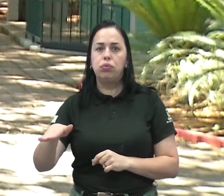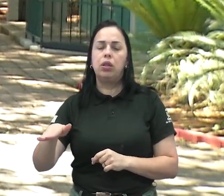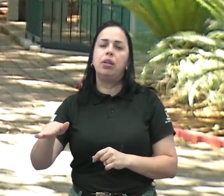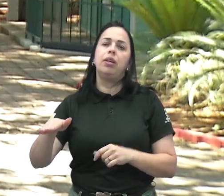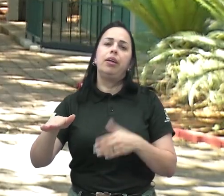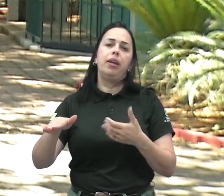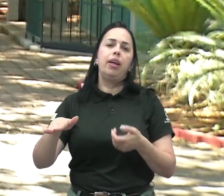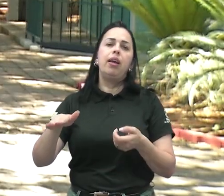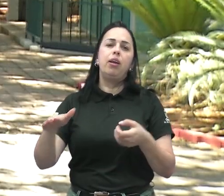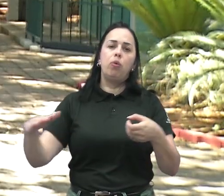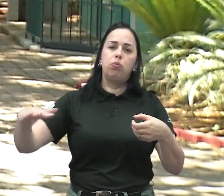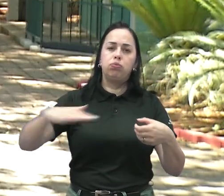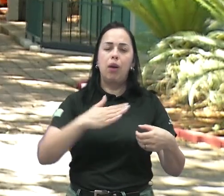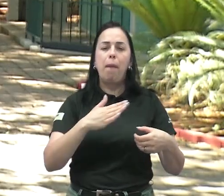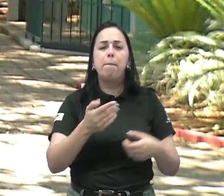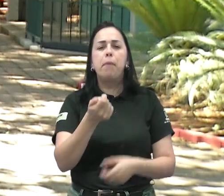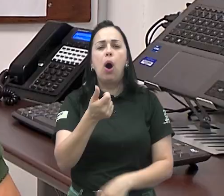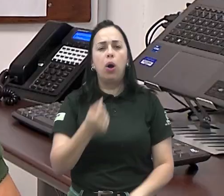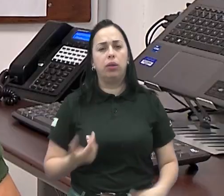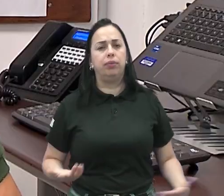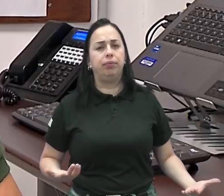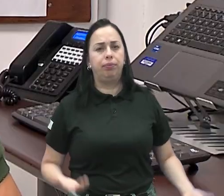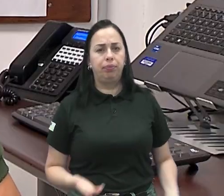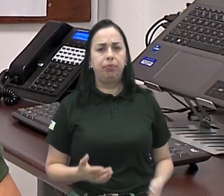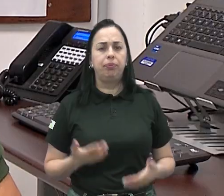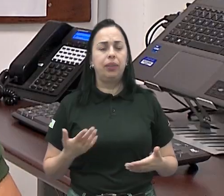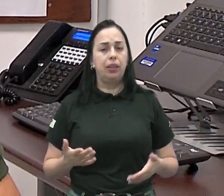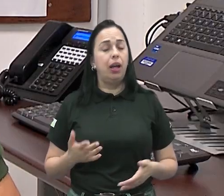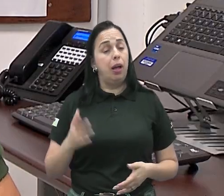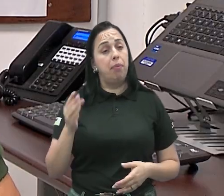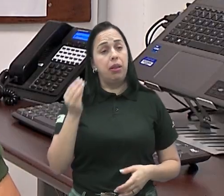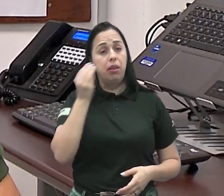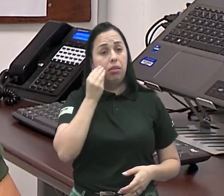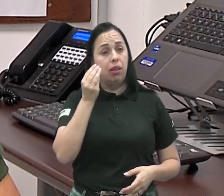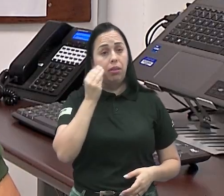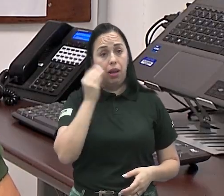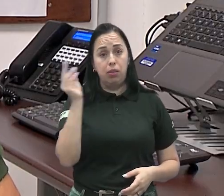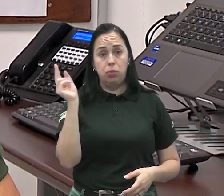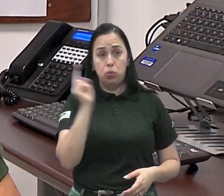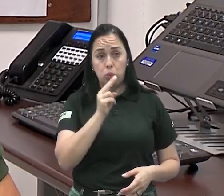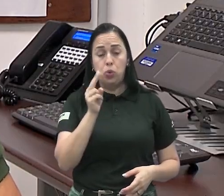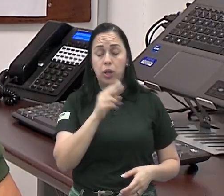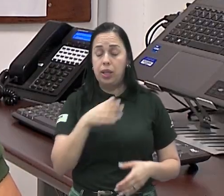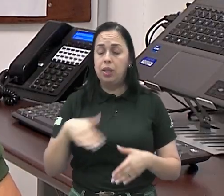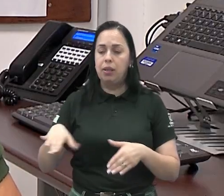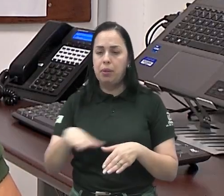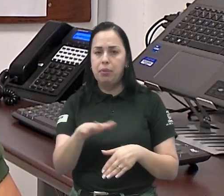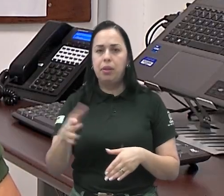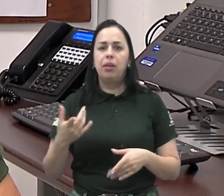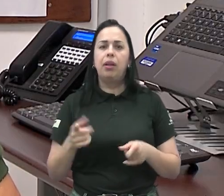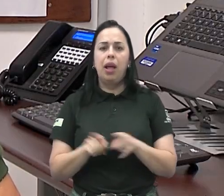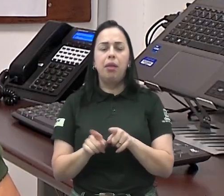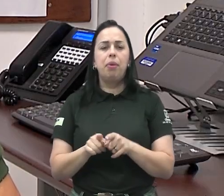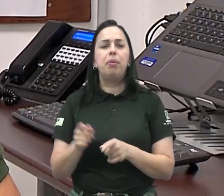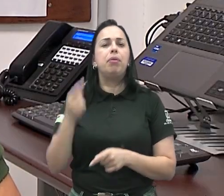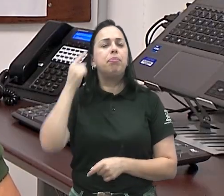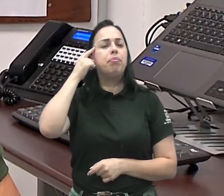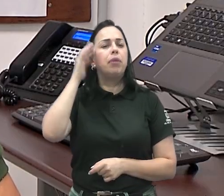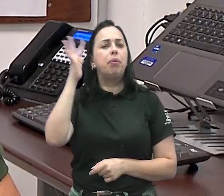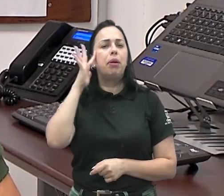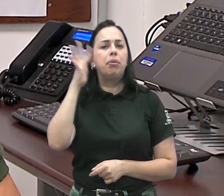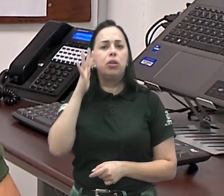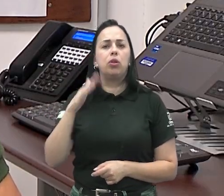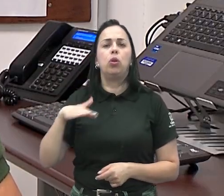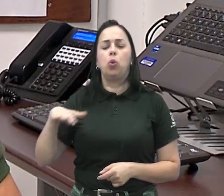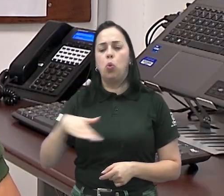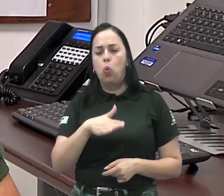voltando somente com 1/3 da carga completa. Não só a questão de otimizar o processo, a parte econômico-financeira, como também, inclusive, a parte ambiental.